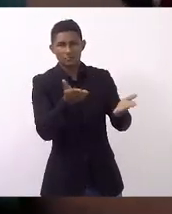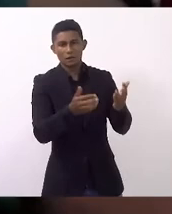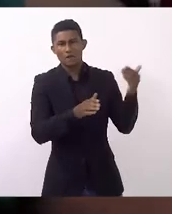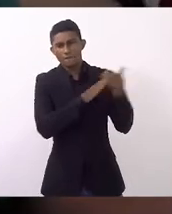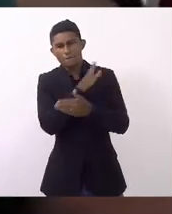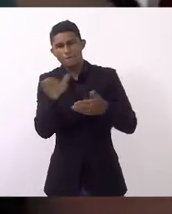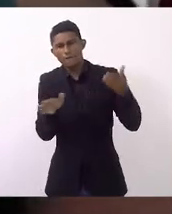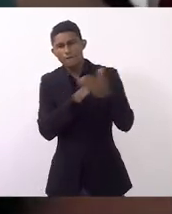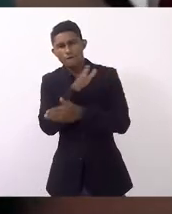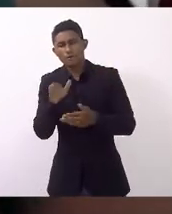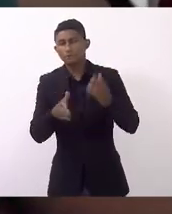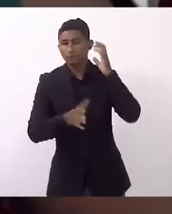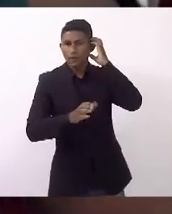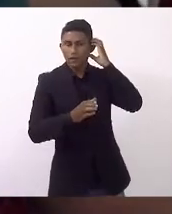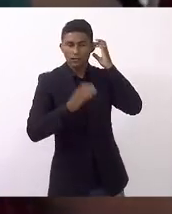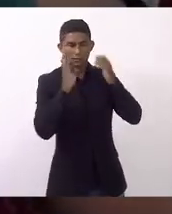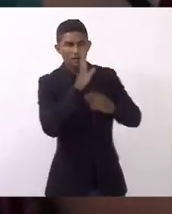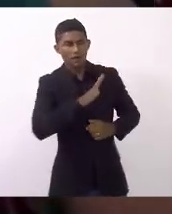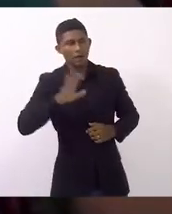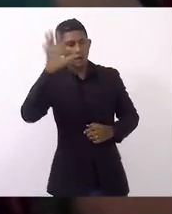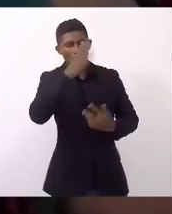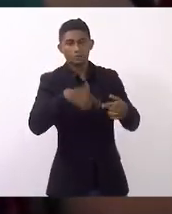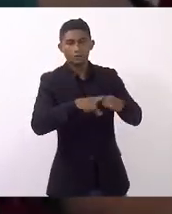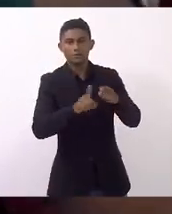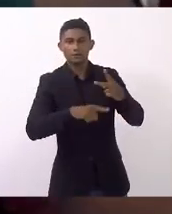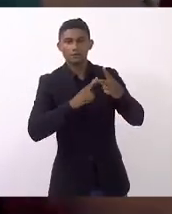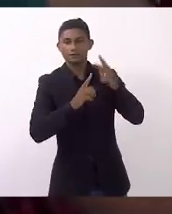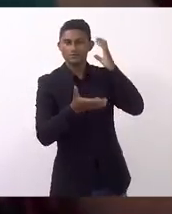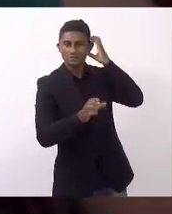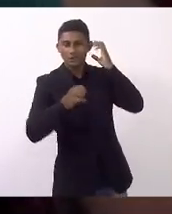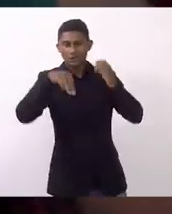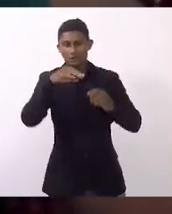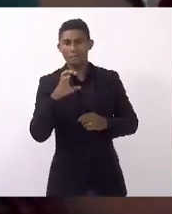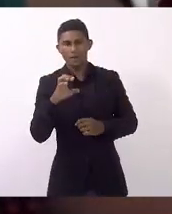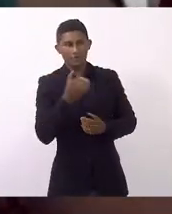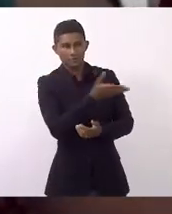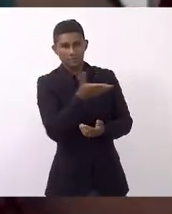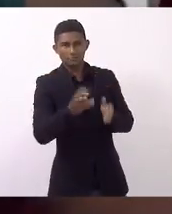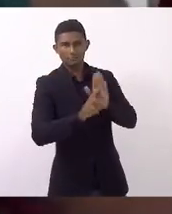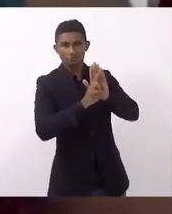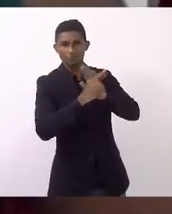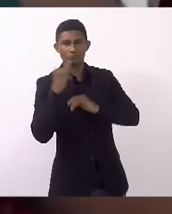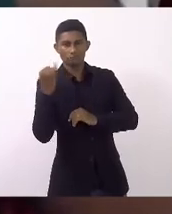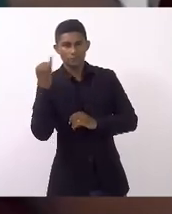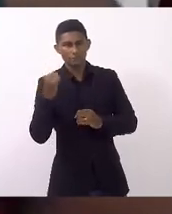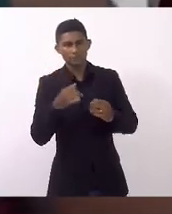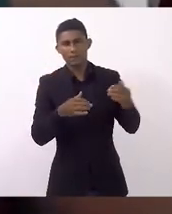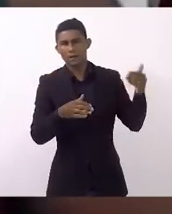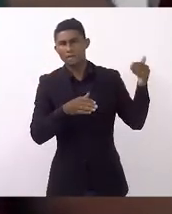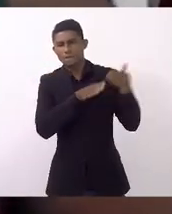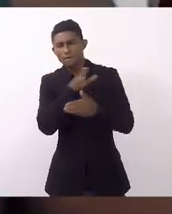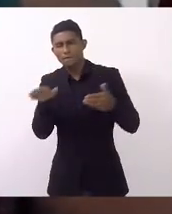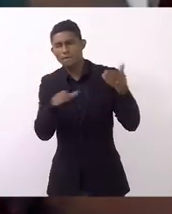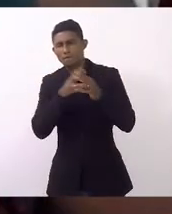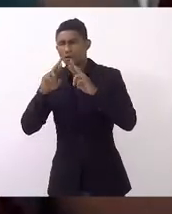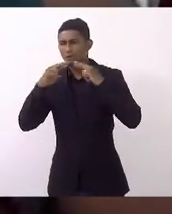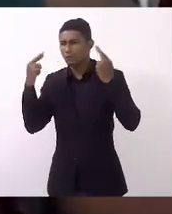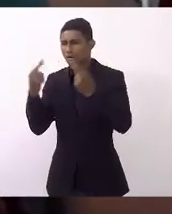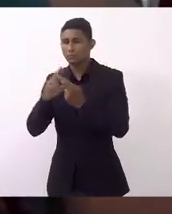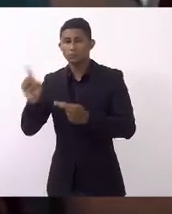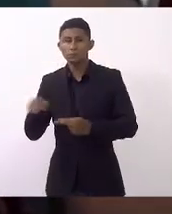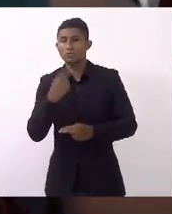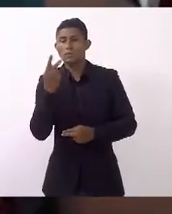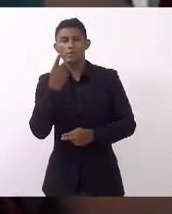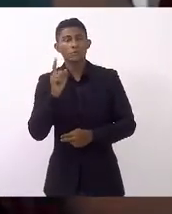Rádio Nacional quanto da Rádio MEC, figuras importantes. Falamos da importância da recondução, né, de